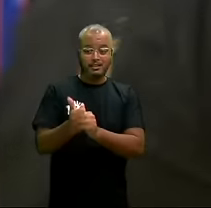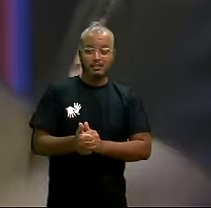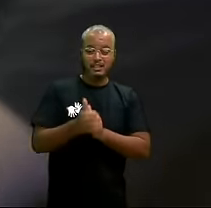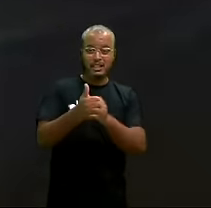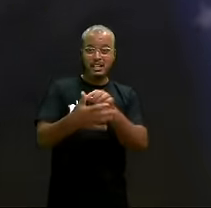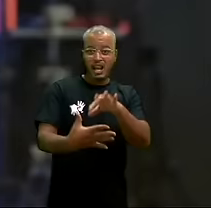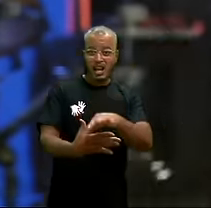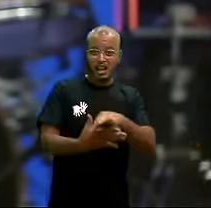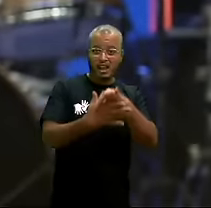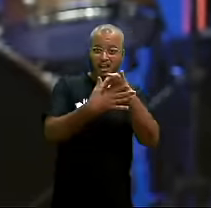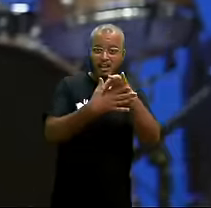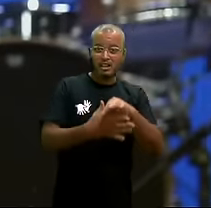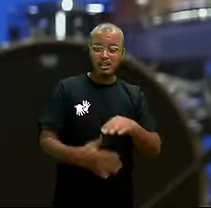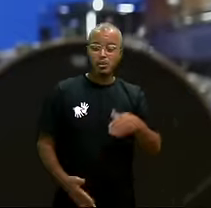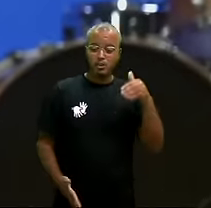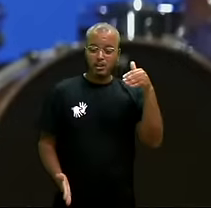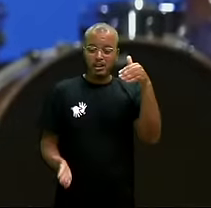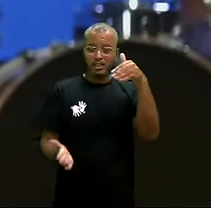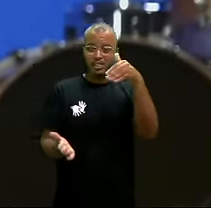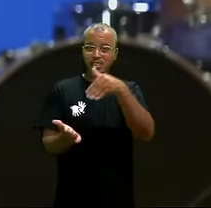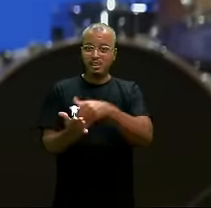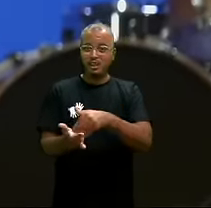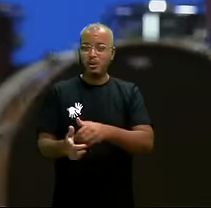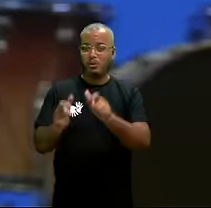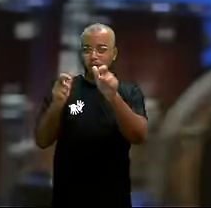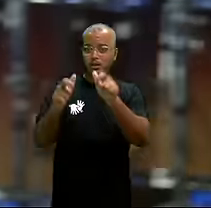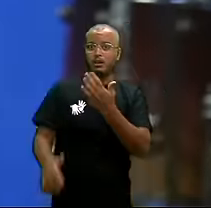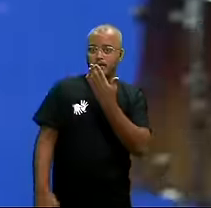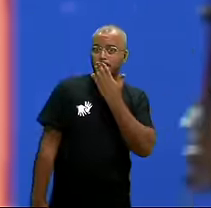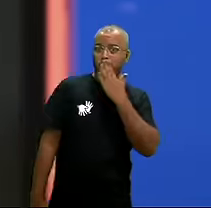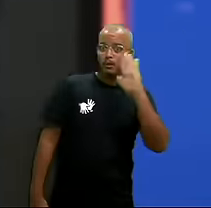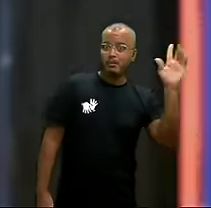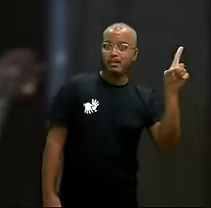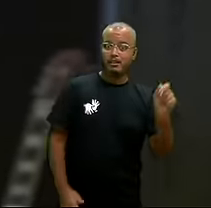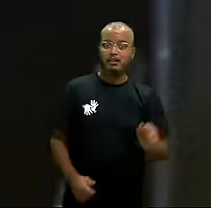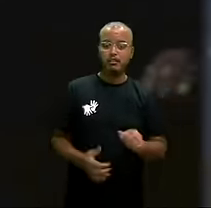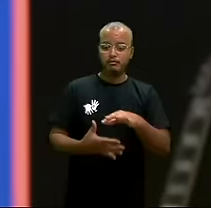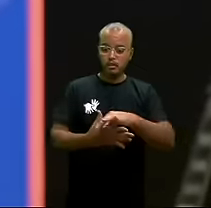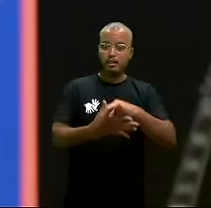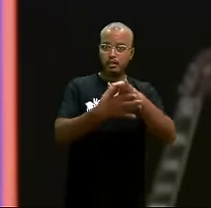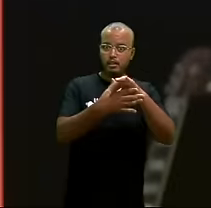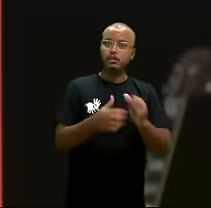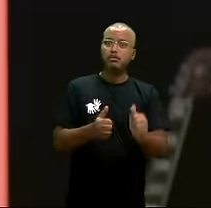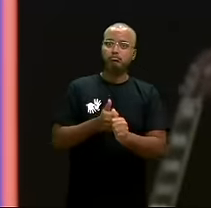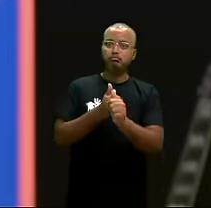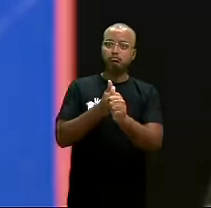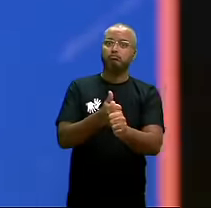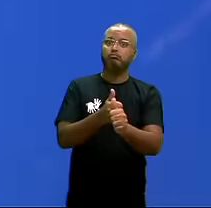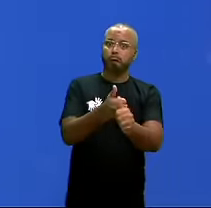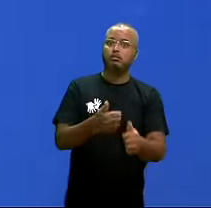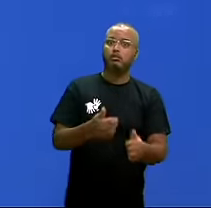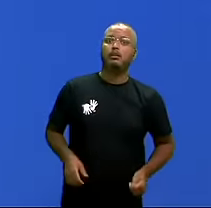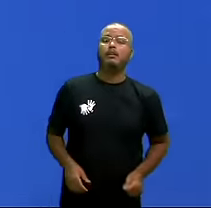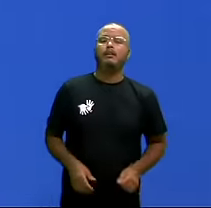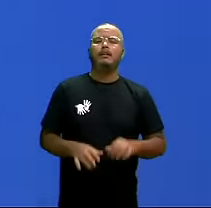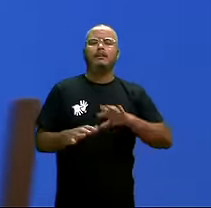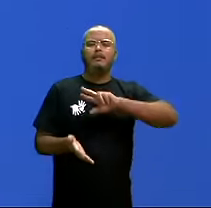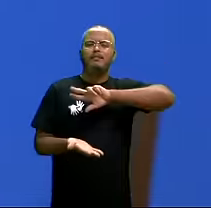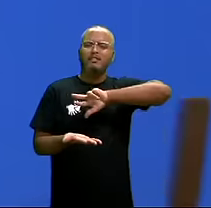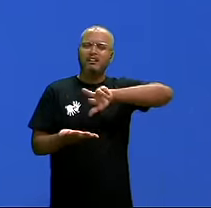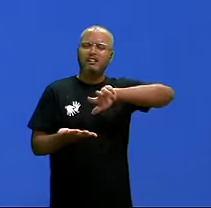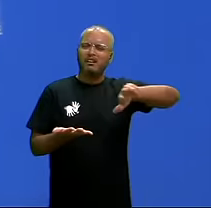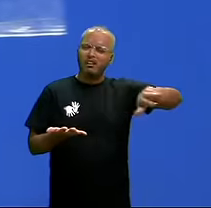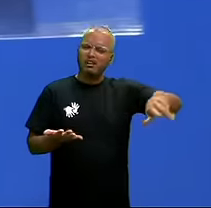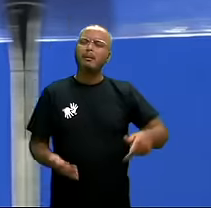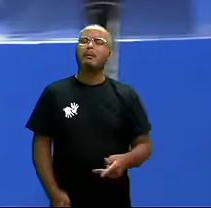direção à terra prometida. Milhões de pessoas que rejeitavam a vontade de Deus. Milhões de pessoas que brigavam contra Deus. Milhões de pessoas que reclamavam, que murmuravam. E o